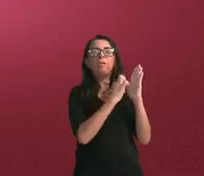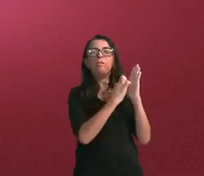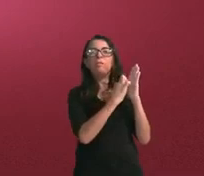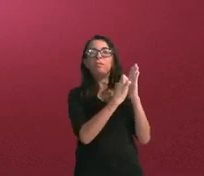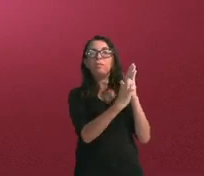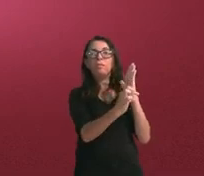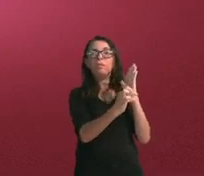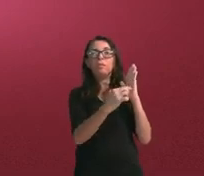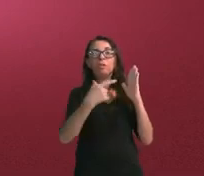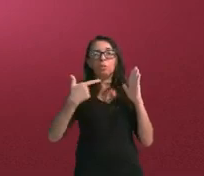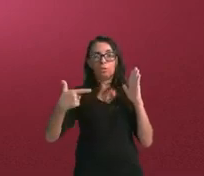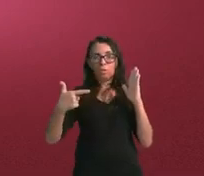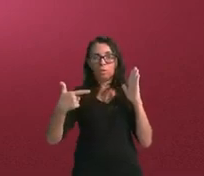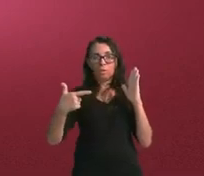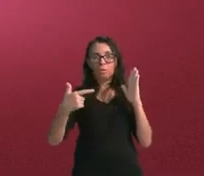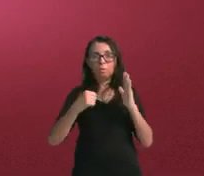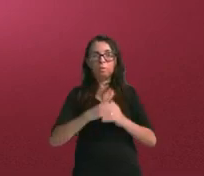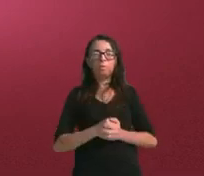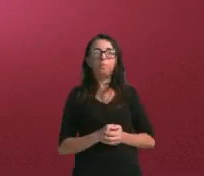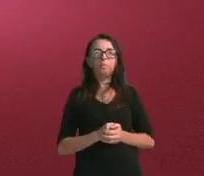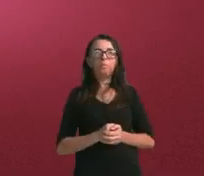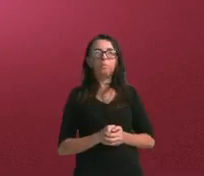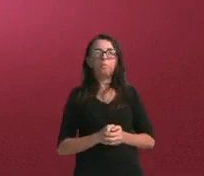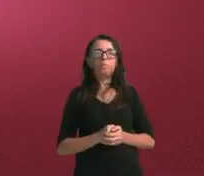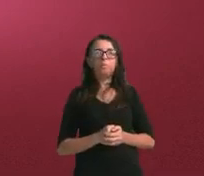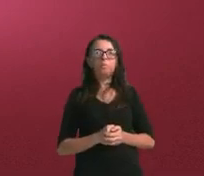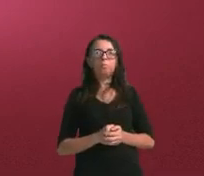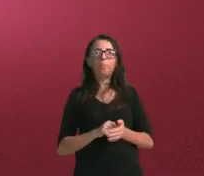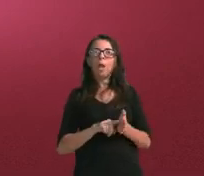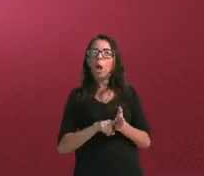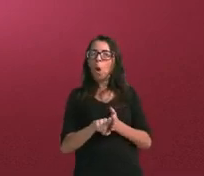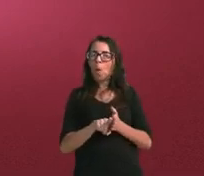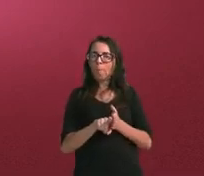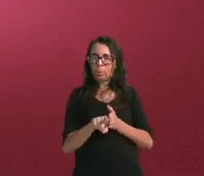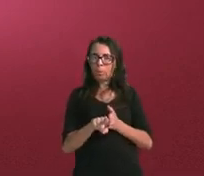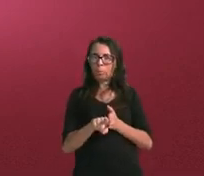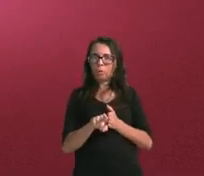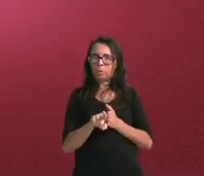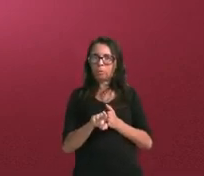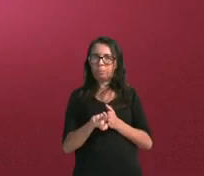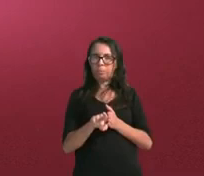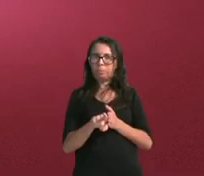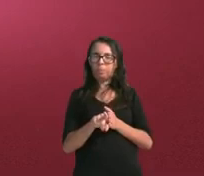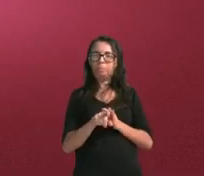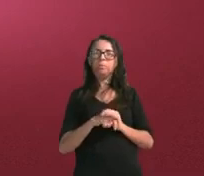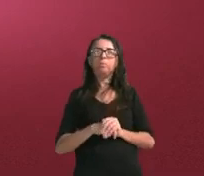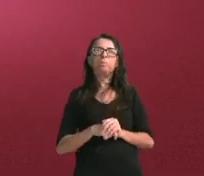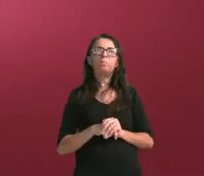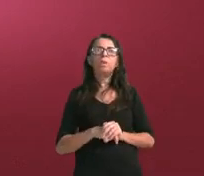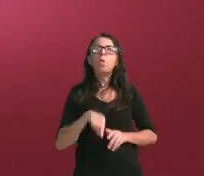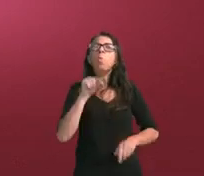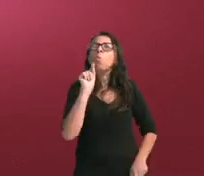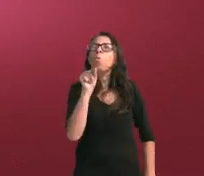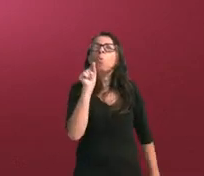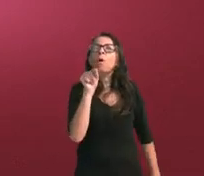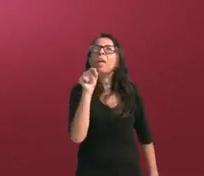seguinte: qual foi a ordem que Moisés recebeu de Deus? Vamos ler o versículo agora e a gente vai